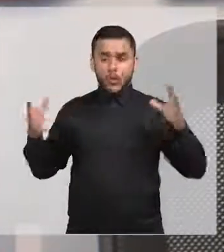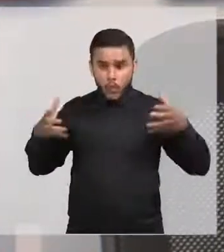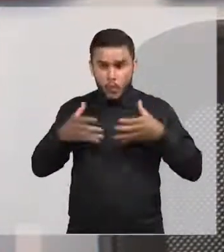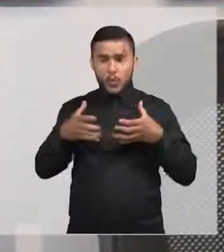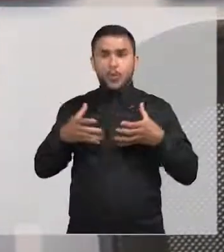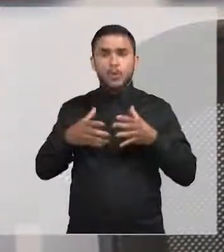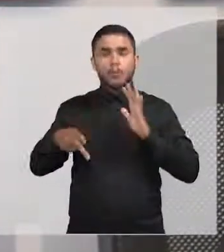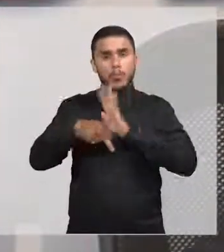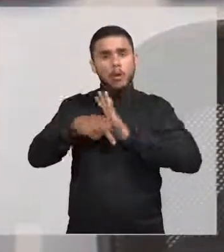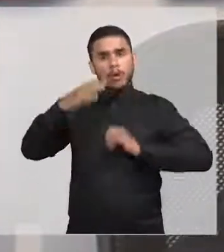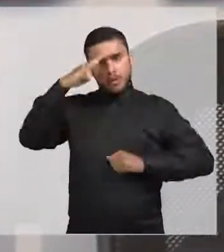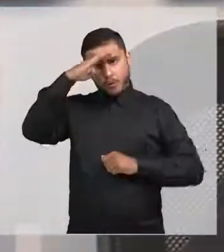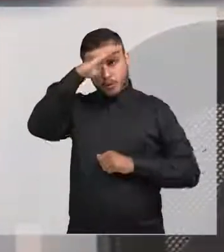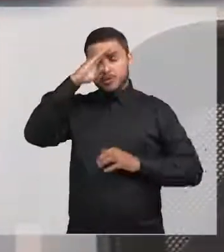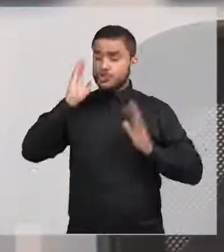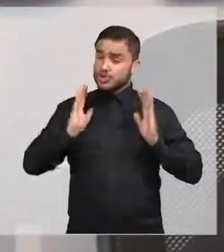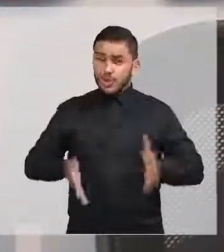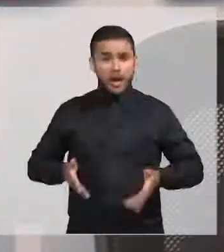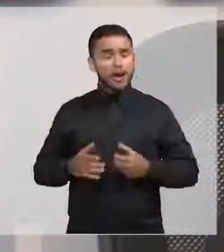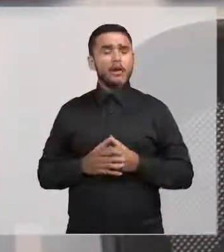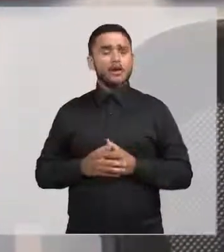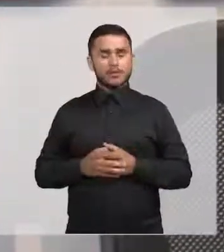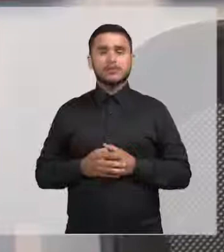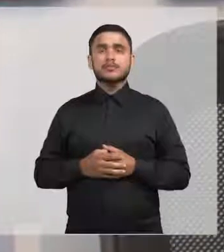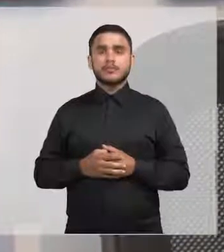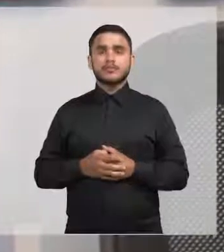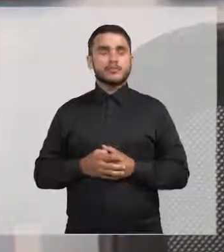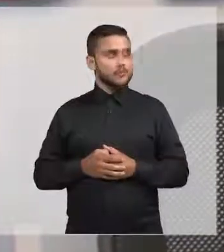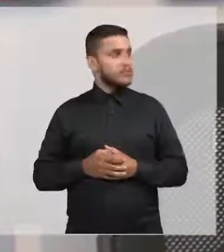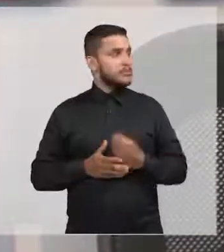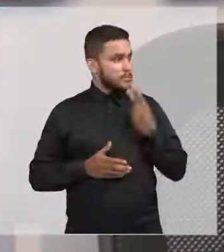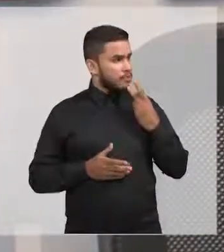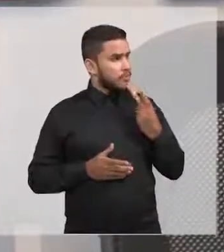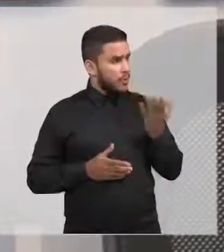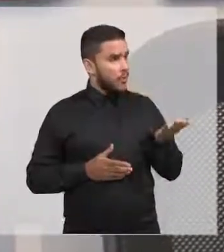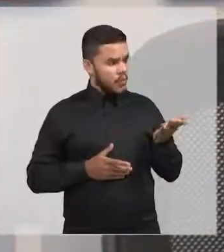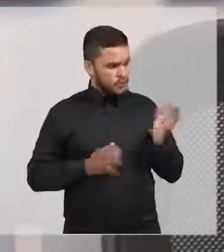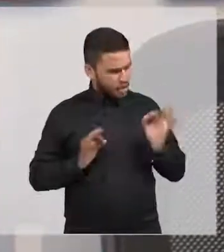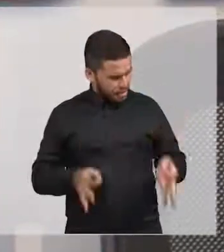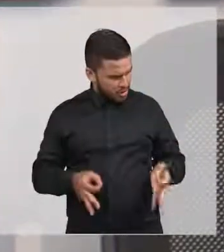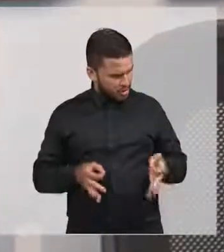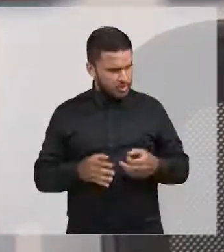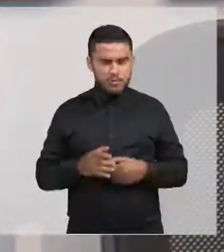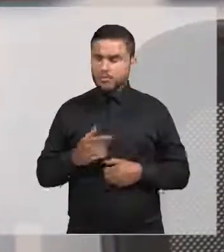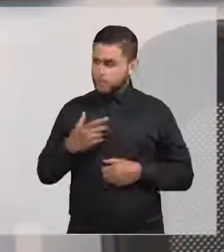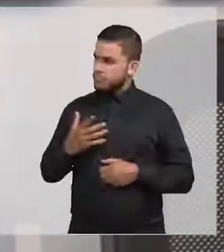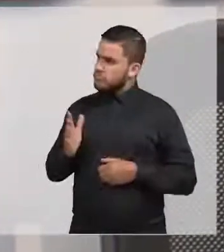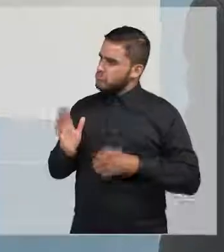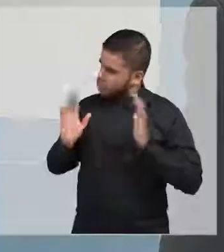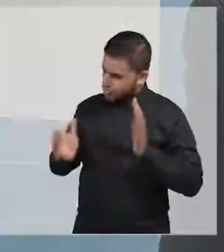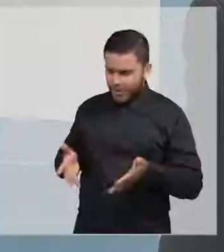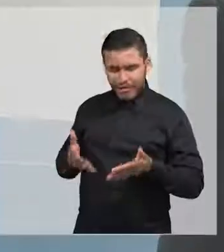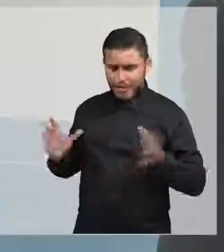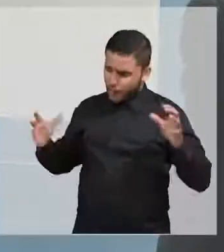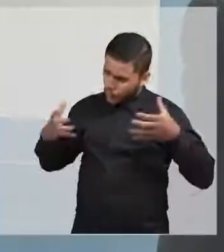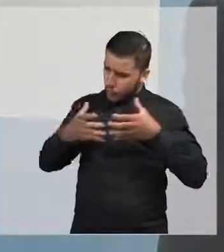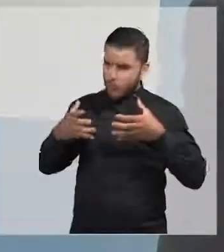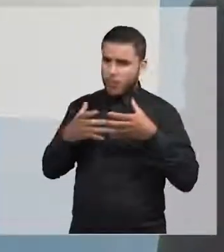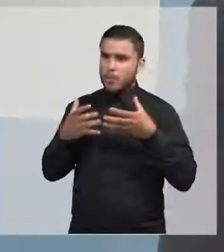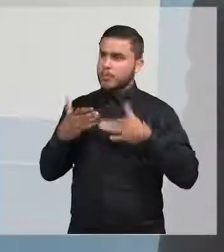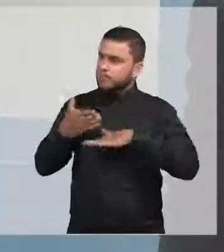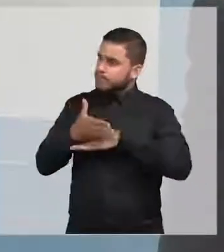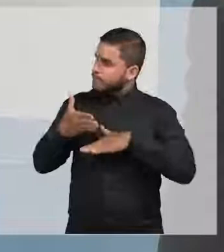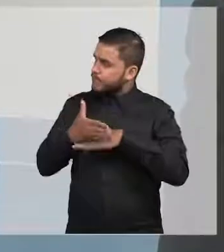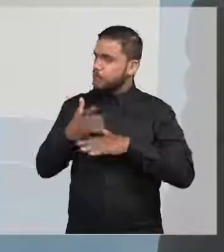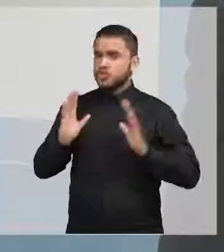da lista... Então, se ele não for o 23º, ele é o 22º, então ele já tinha aceitado. É. Mas porque não são só ministros, não,